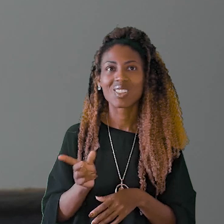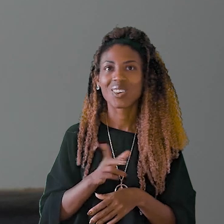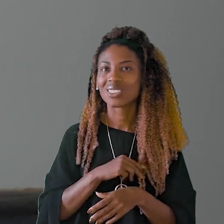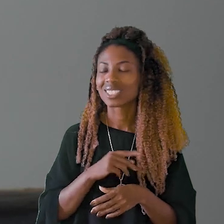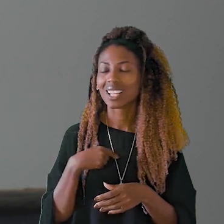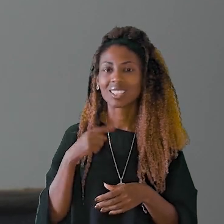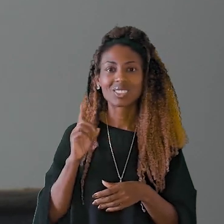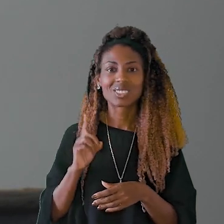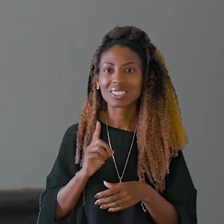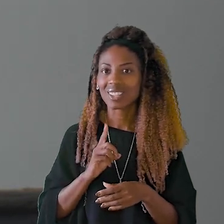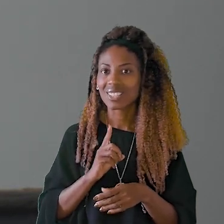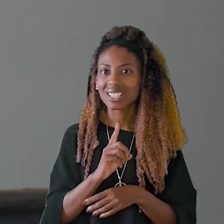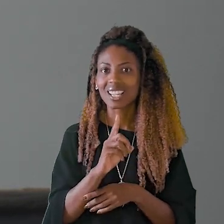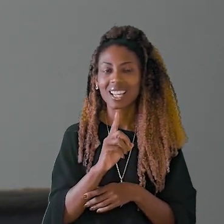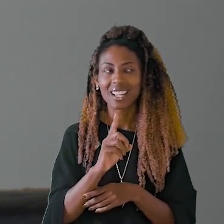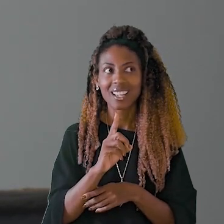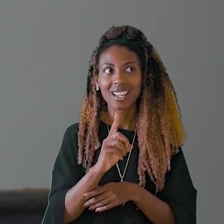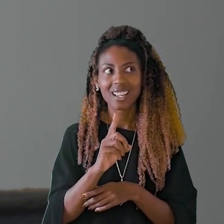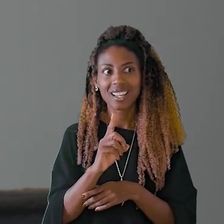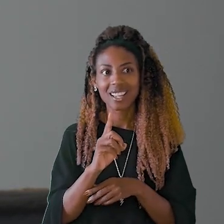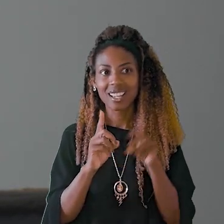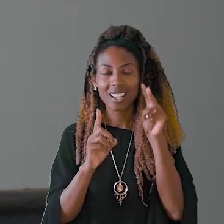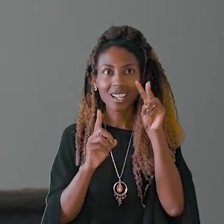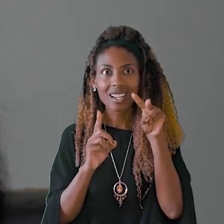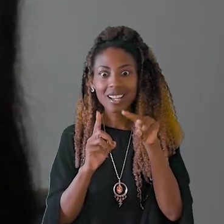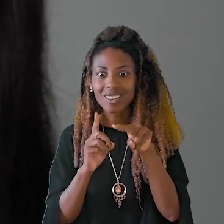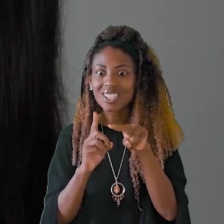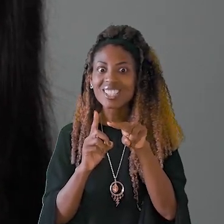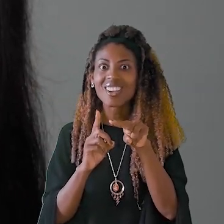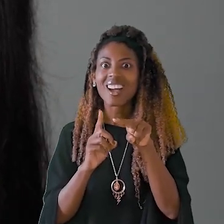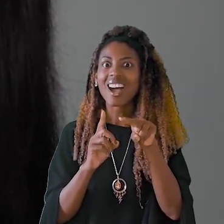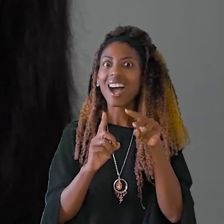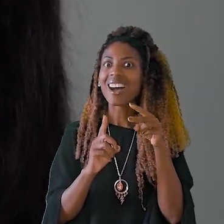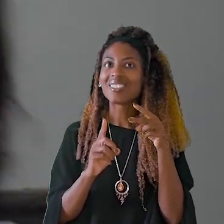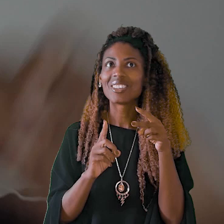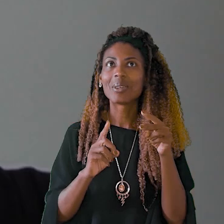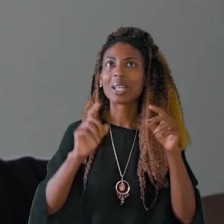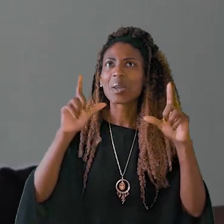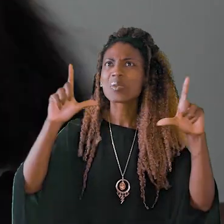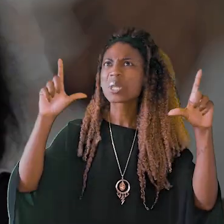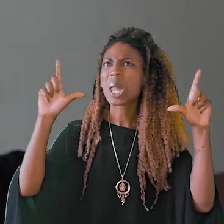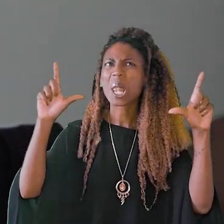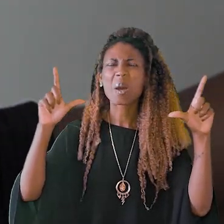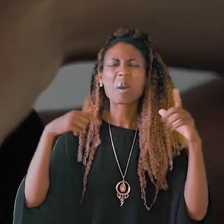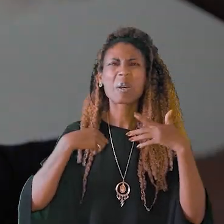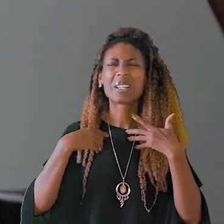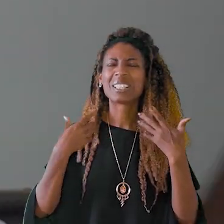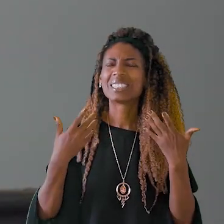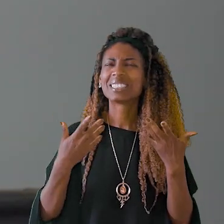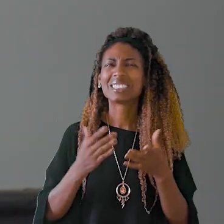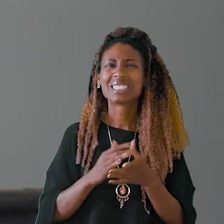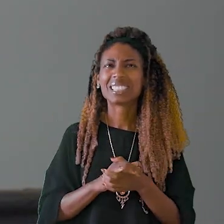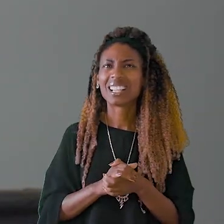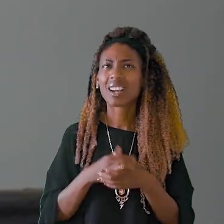eu entrei e que eu olhei assim, olhava assim pelo público, quando eu olhei o telão assim, eu enorme aqui, aí tinha Luna Monte, Luna Monte, Luna Monte.